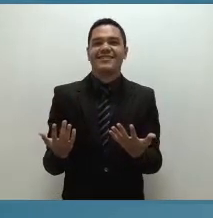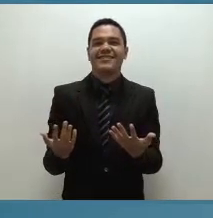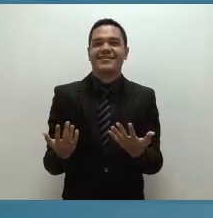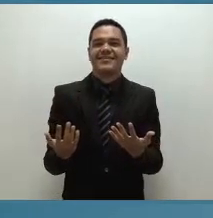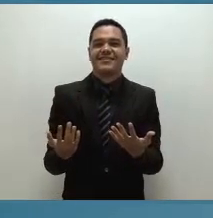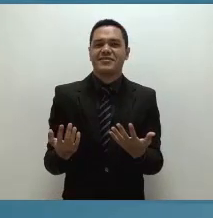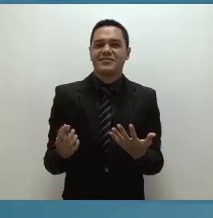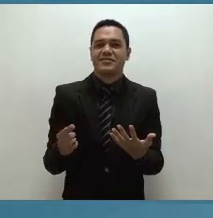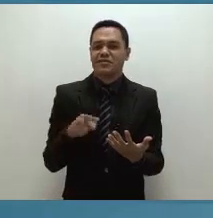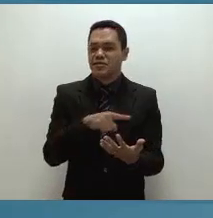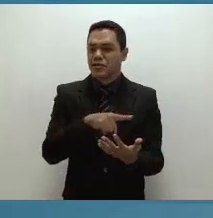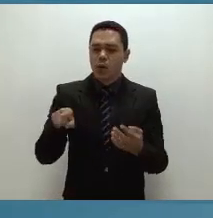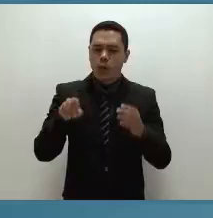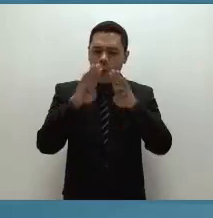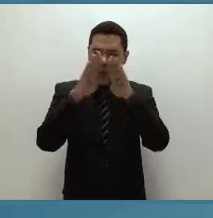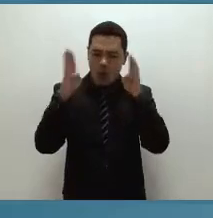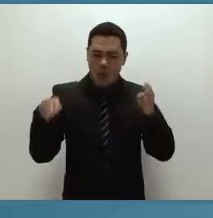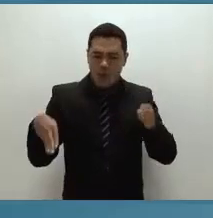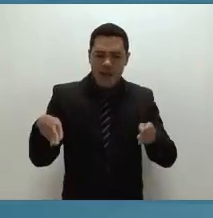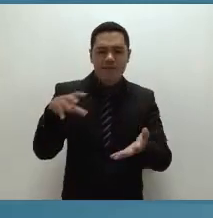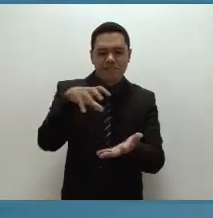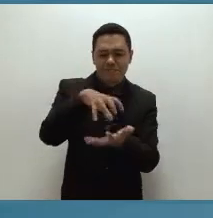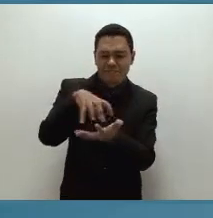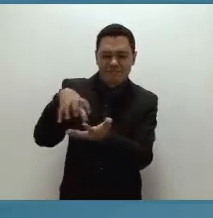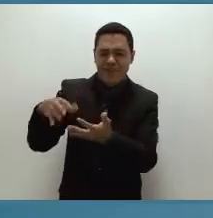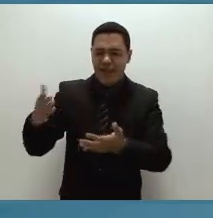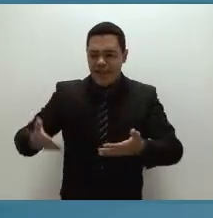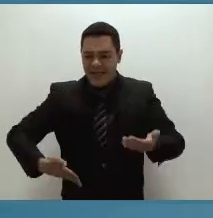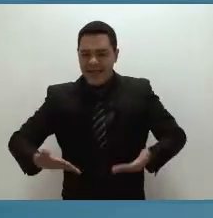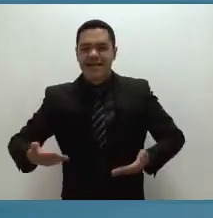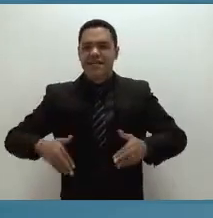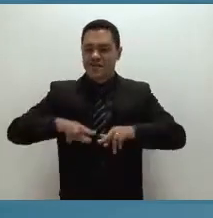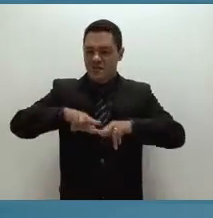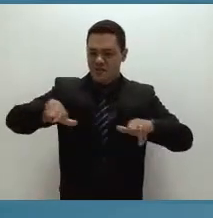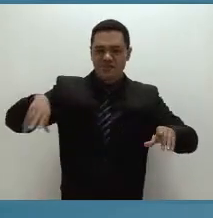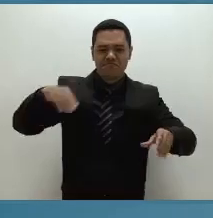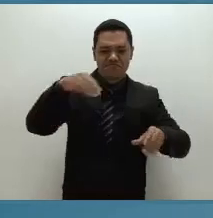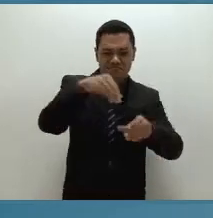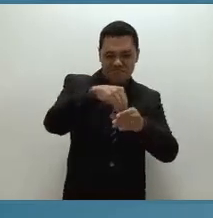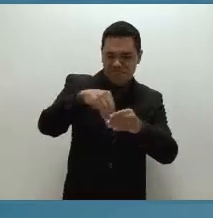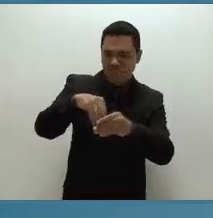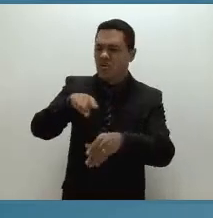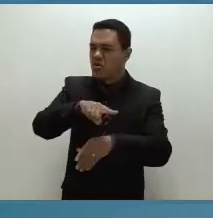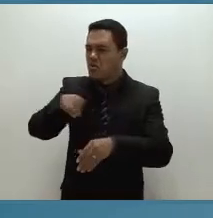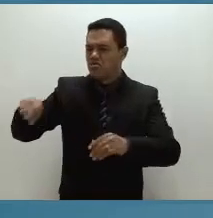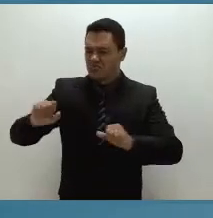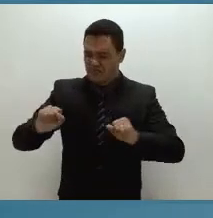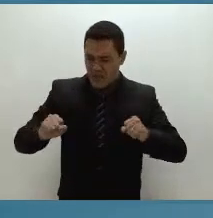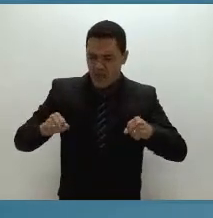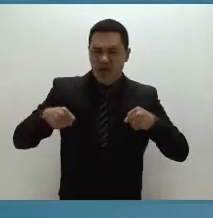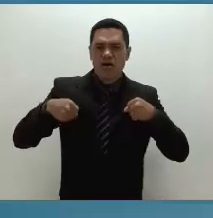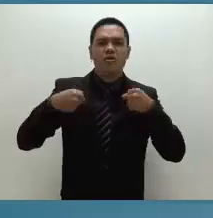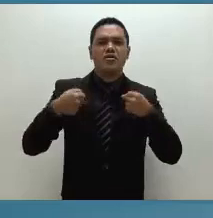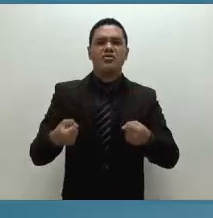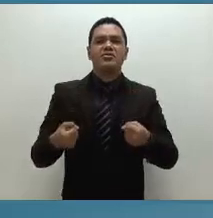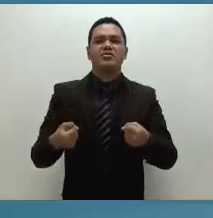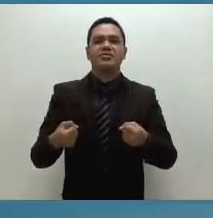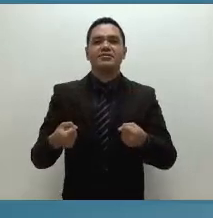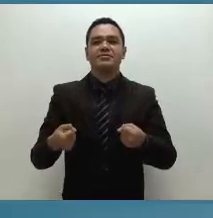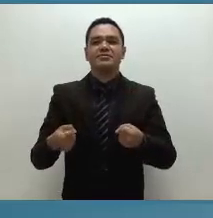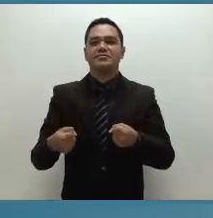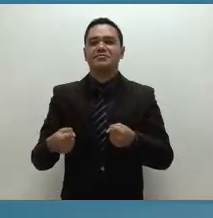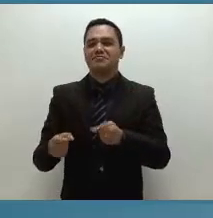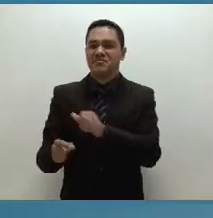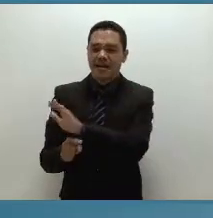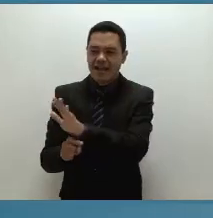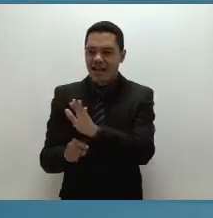pela Corte Eleitoral, seus servidores que não medem esforços para apresentar a melhor festa